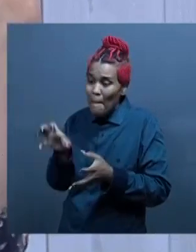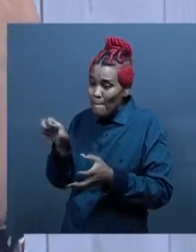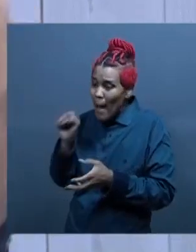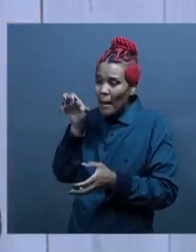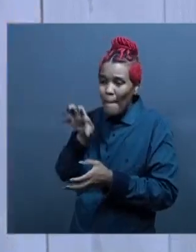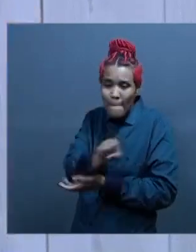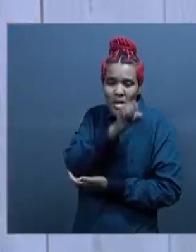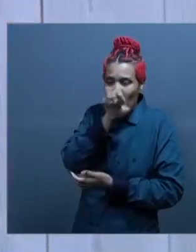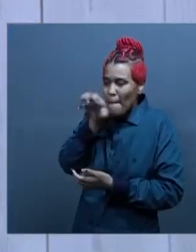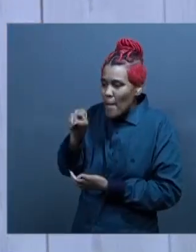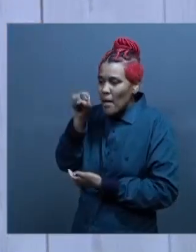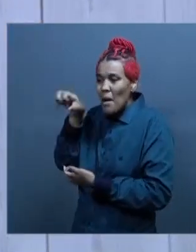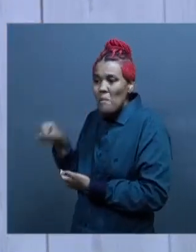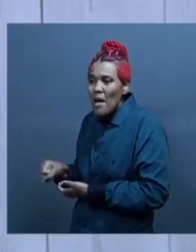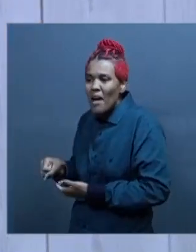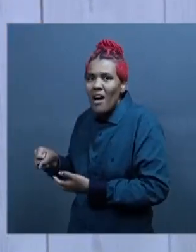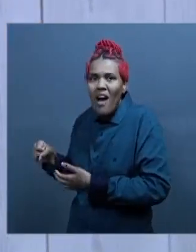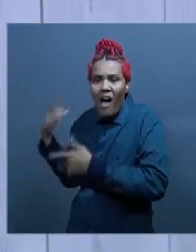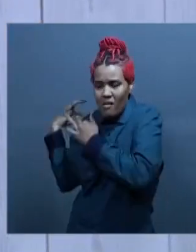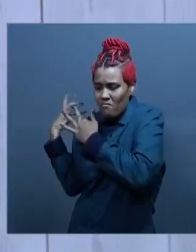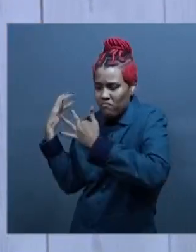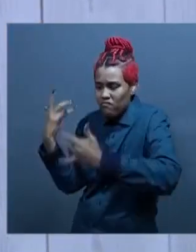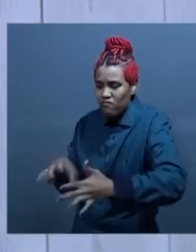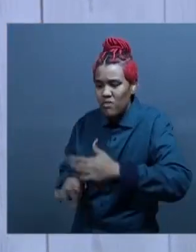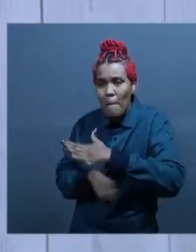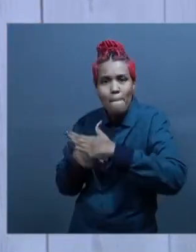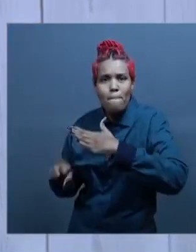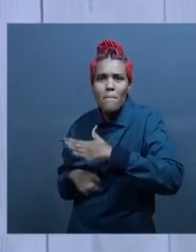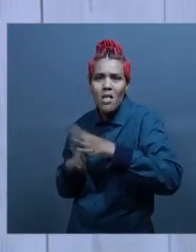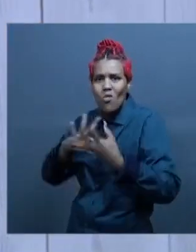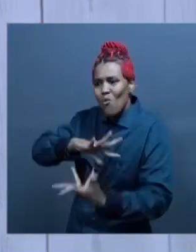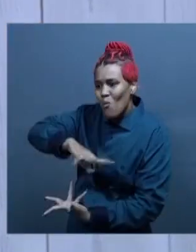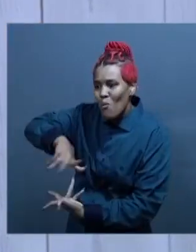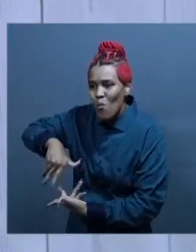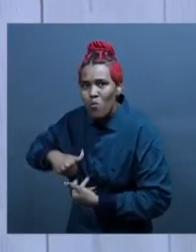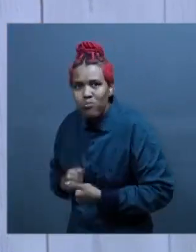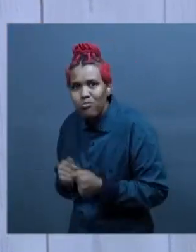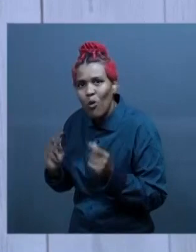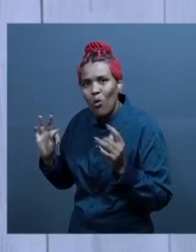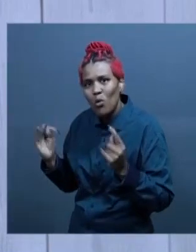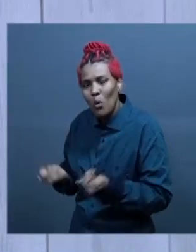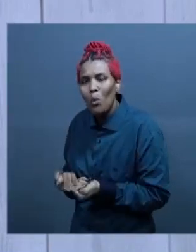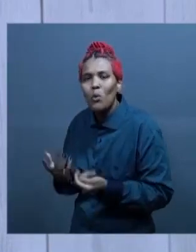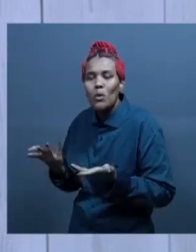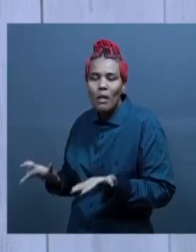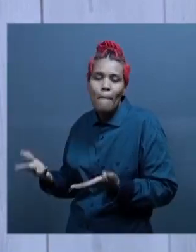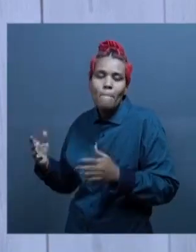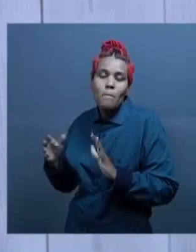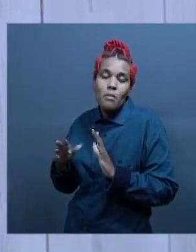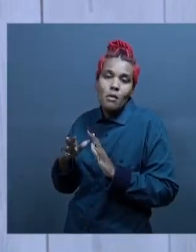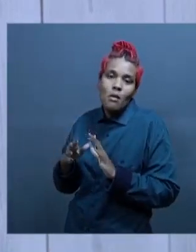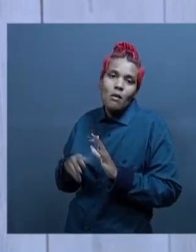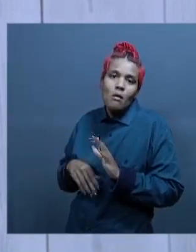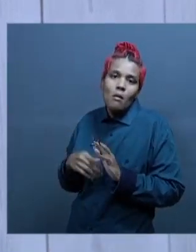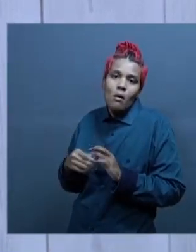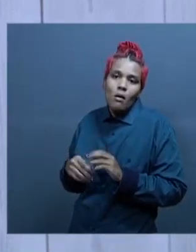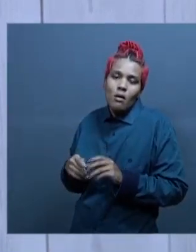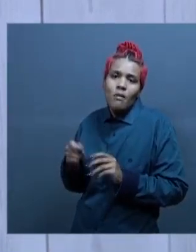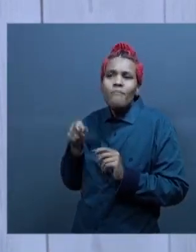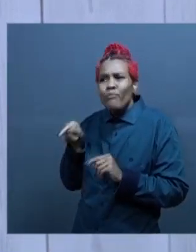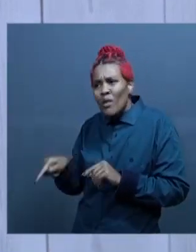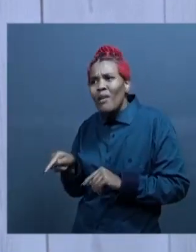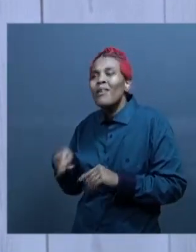vem empresas do mundo inteiro no filme então assim né apesar da alegoria chegou o momento patrícia que